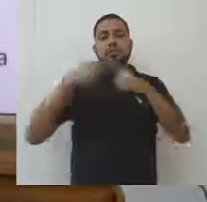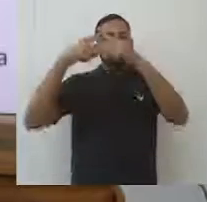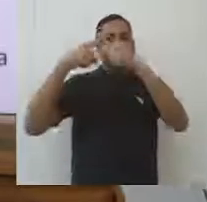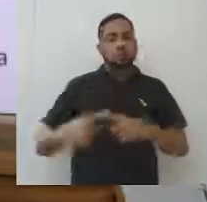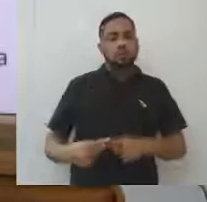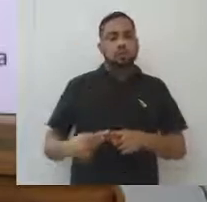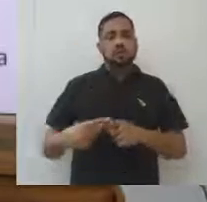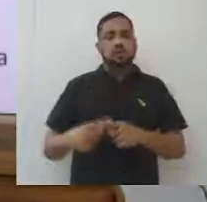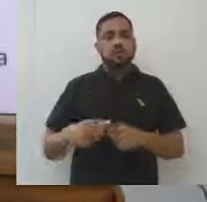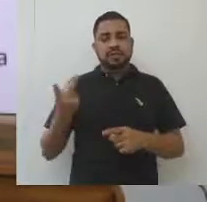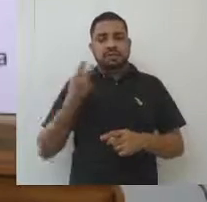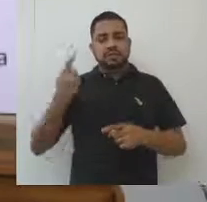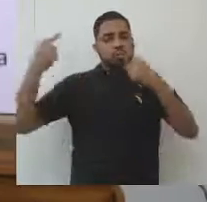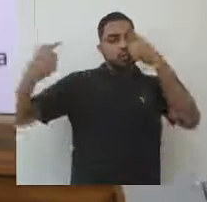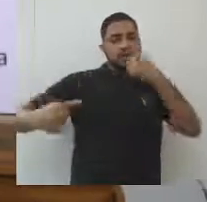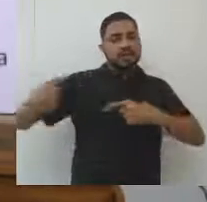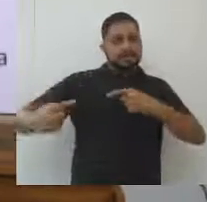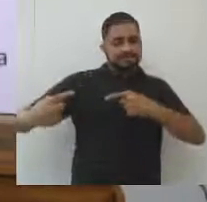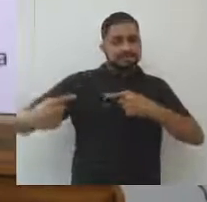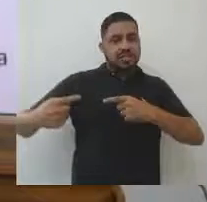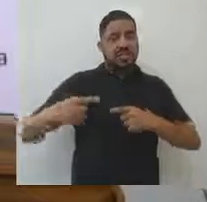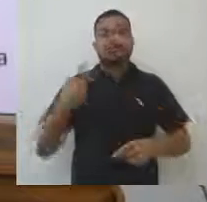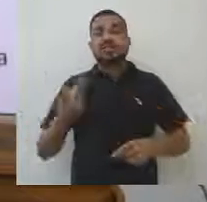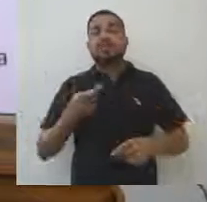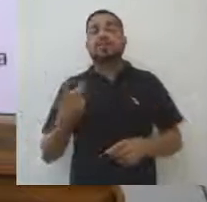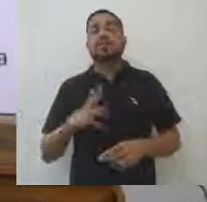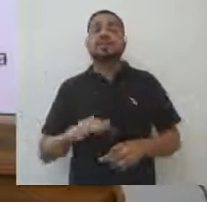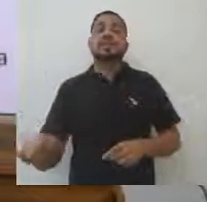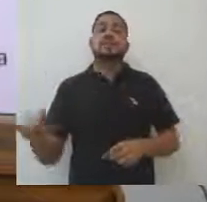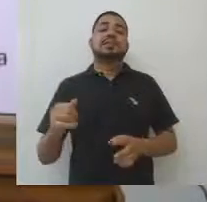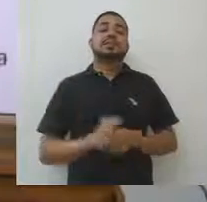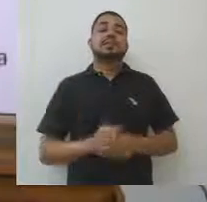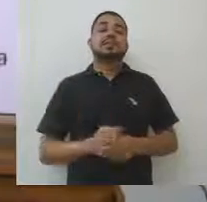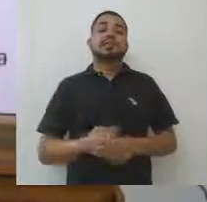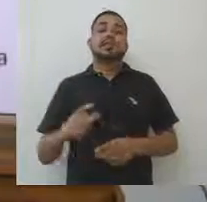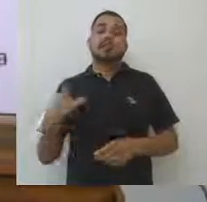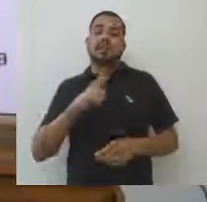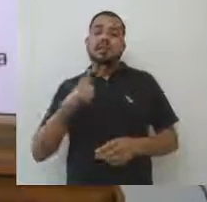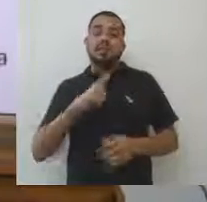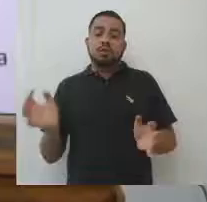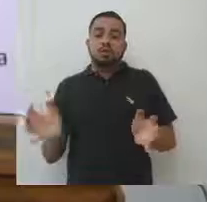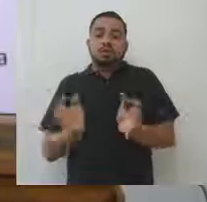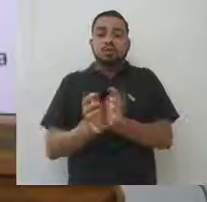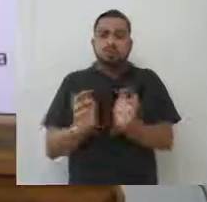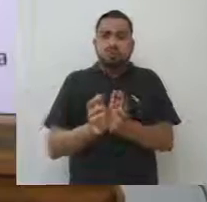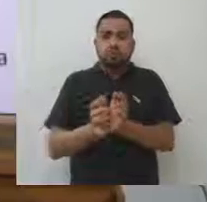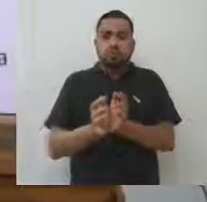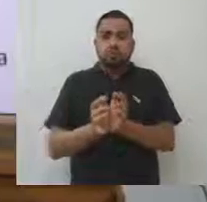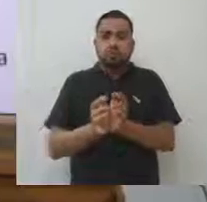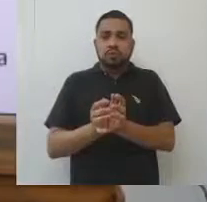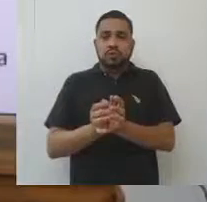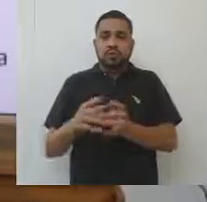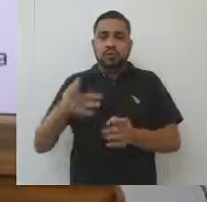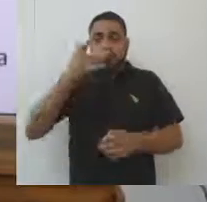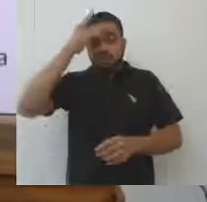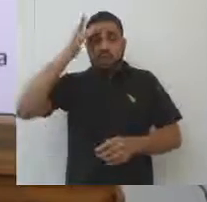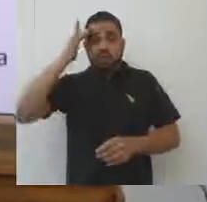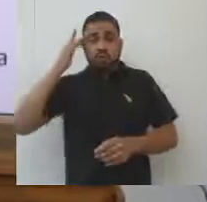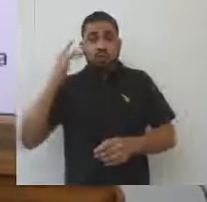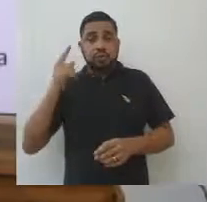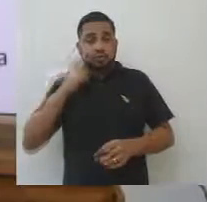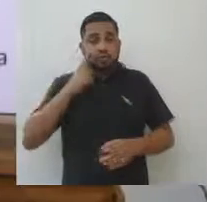porque já está dizendo competição. Eles vão existir um conjunto de juízes que vai